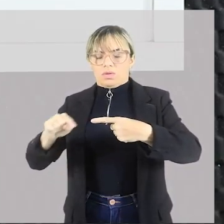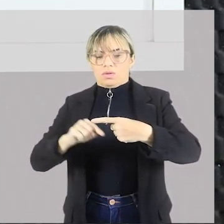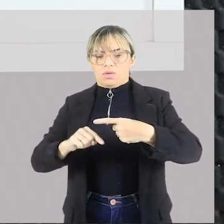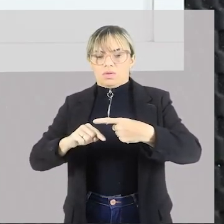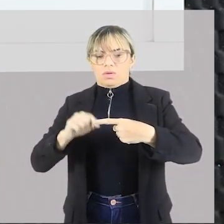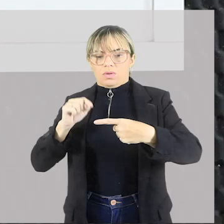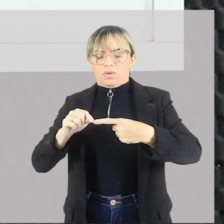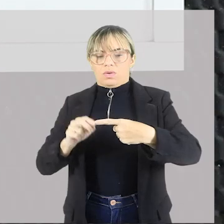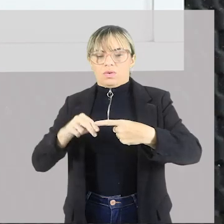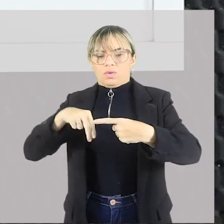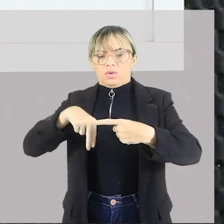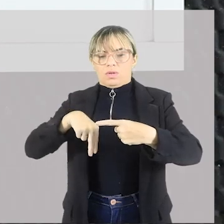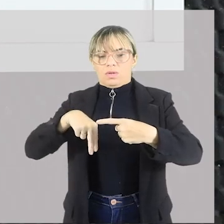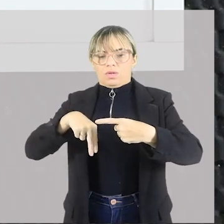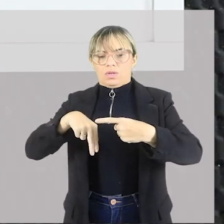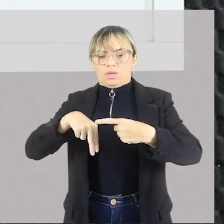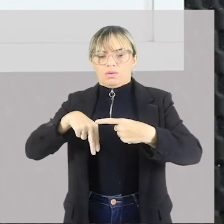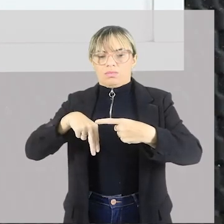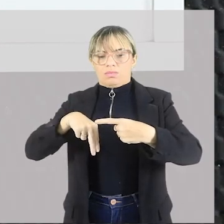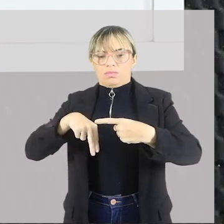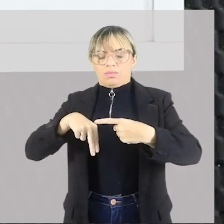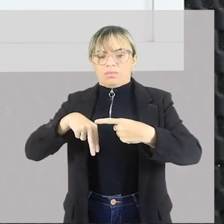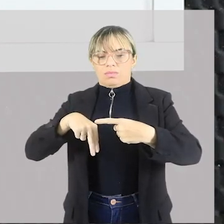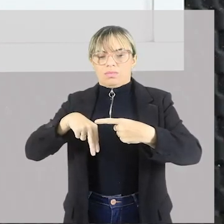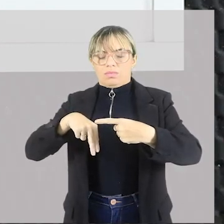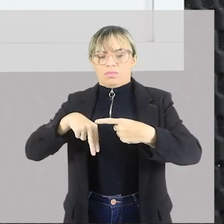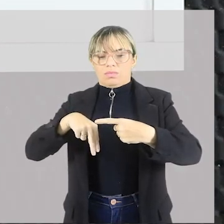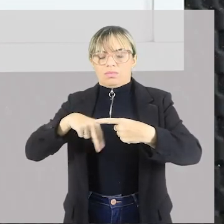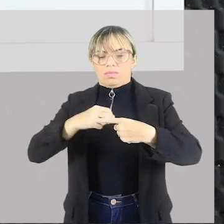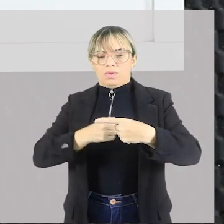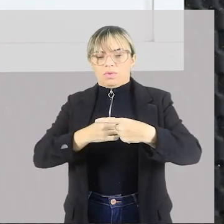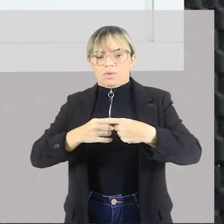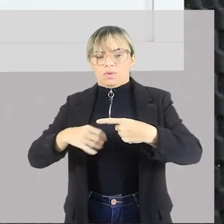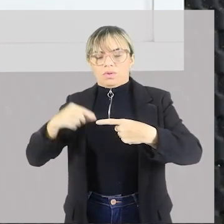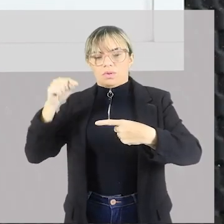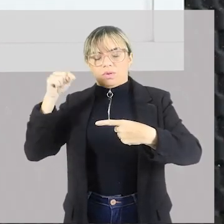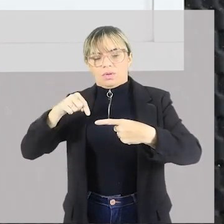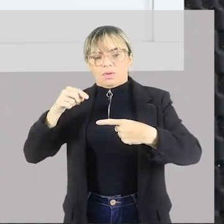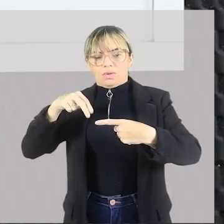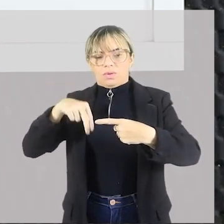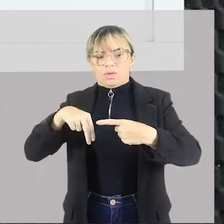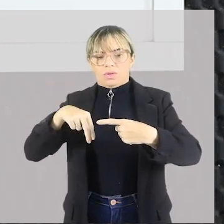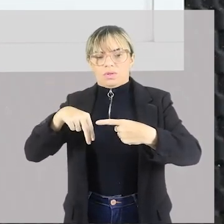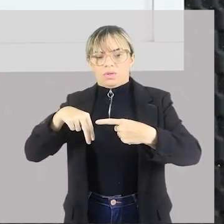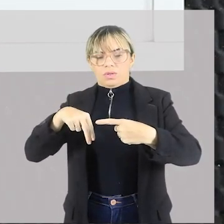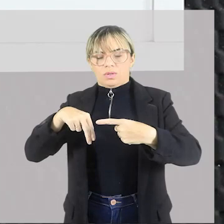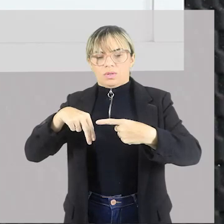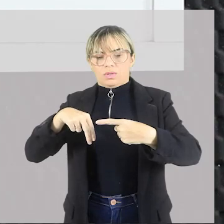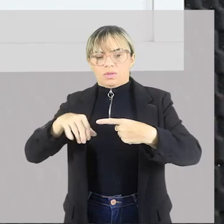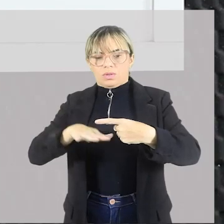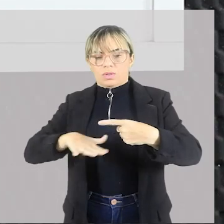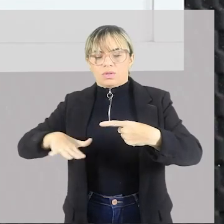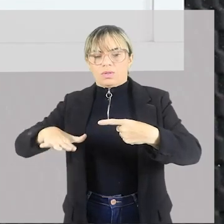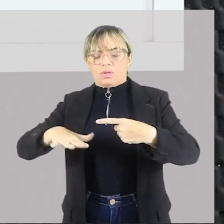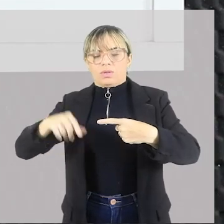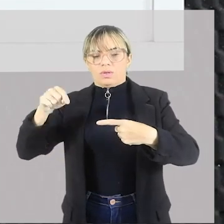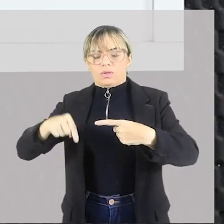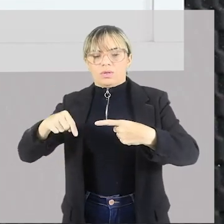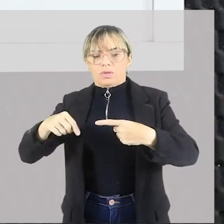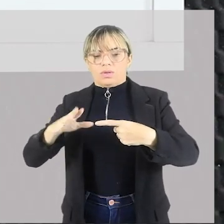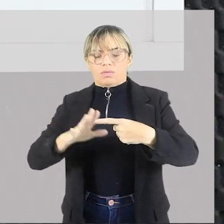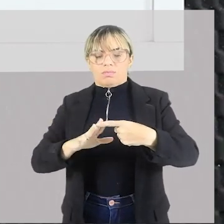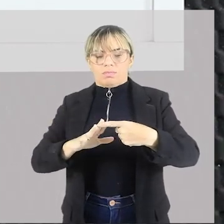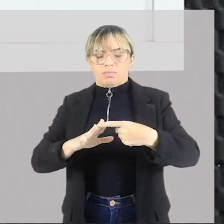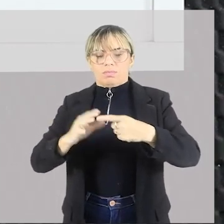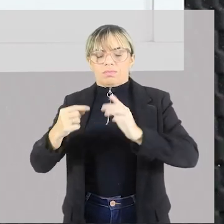espaço amostral elementos do meu espaço amostral certo aqui vai ficar o